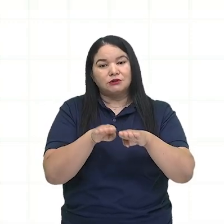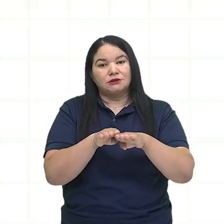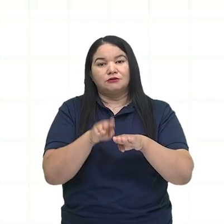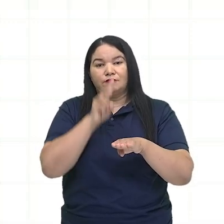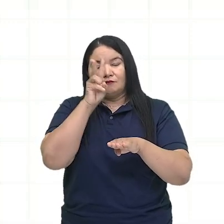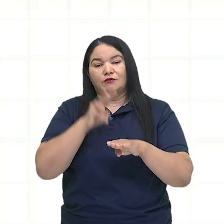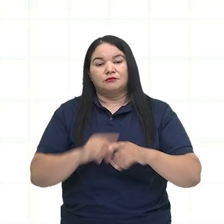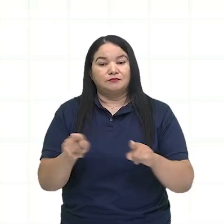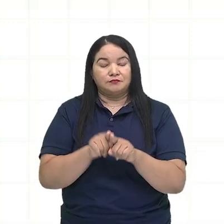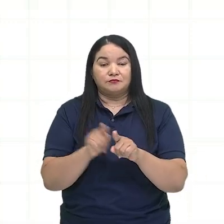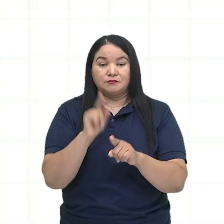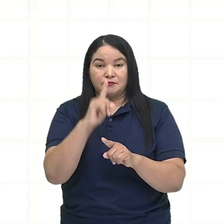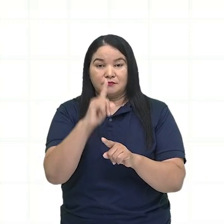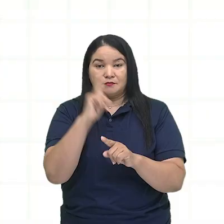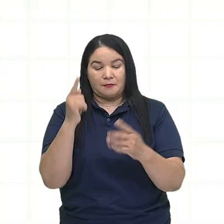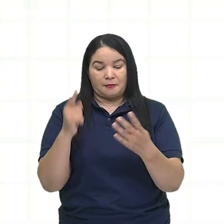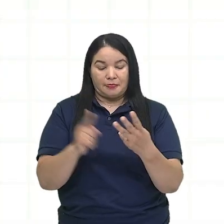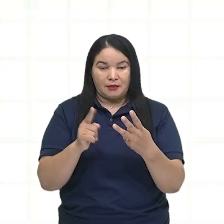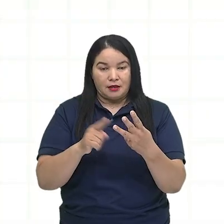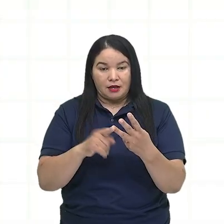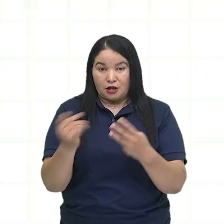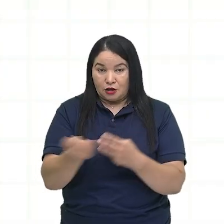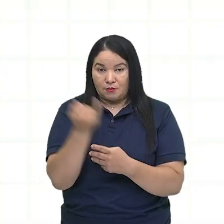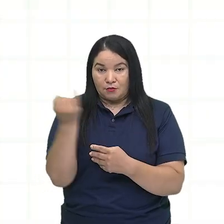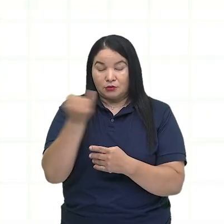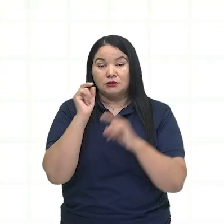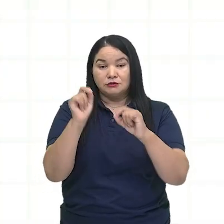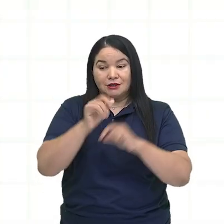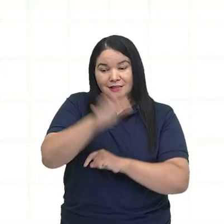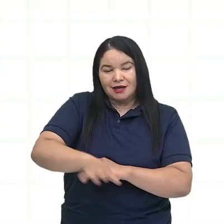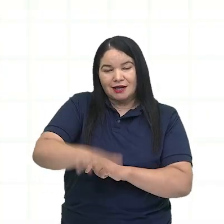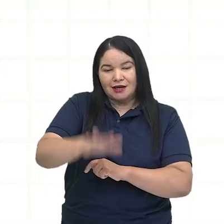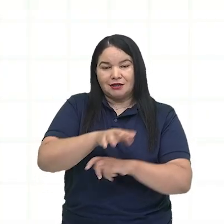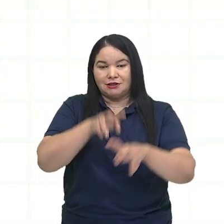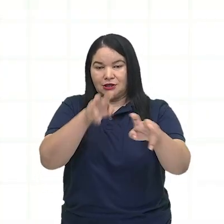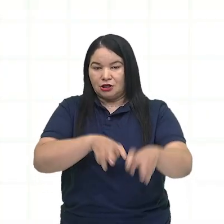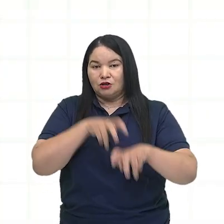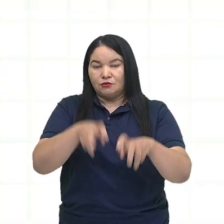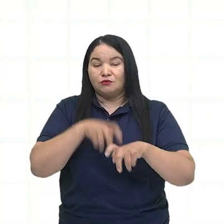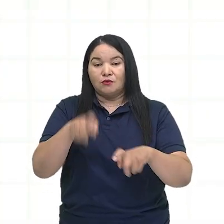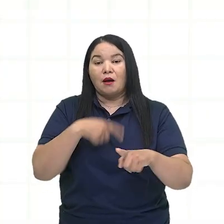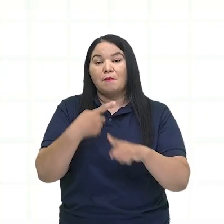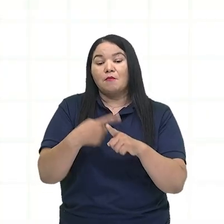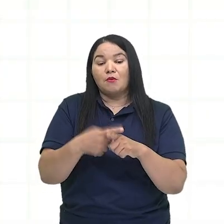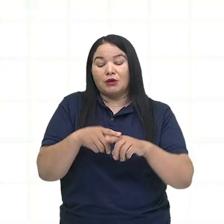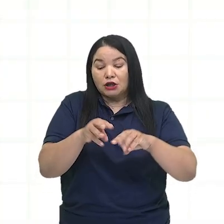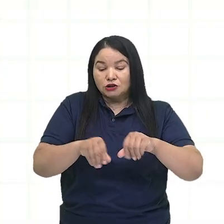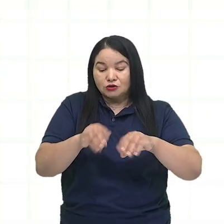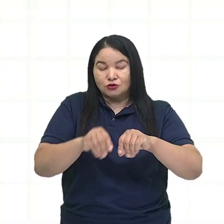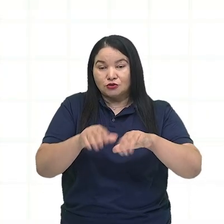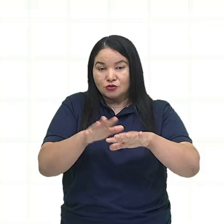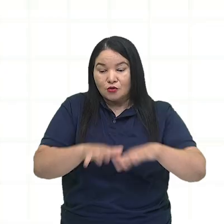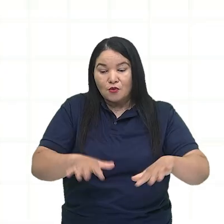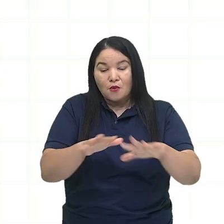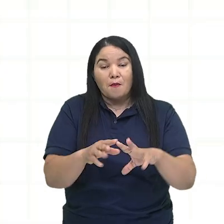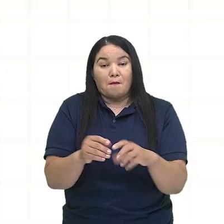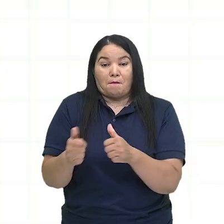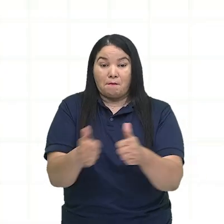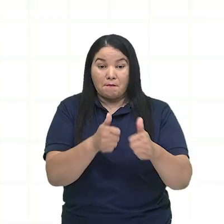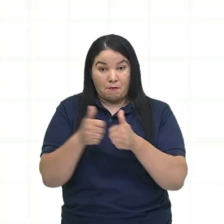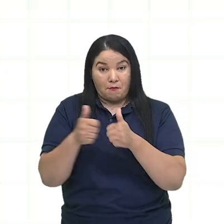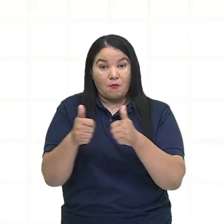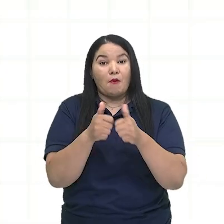outra importância é para a agricultura. Na agricultura, a fertilidade do solo ela pode ser afetada pela